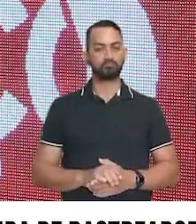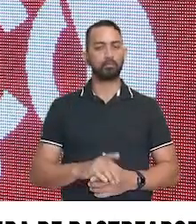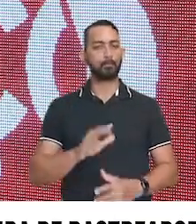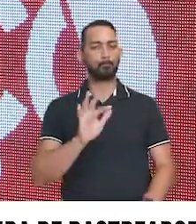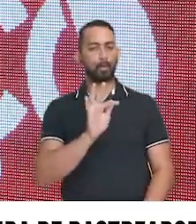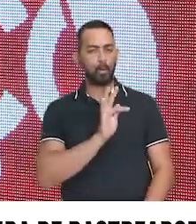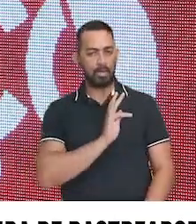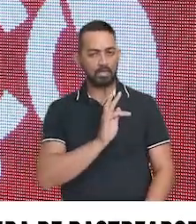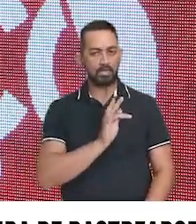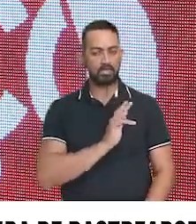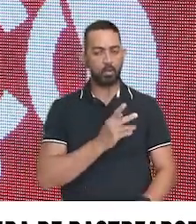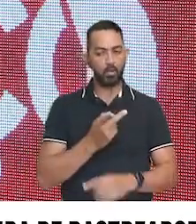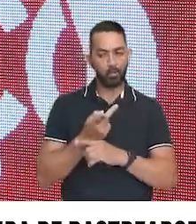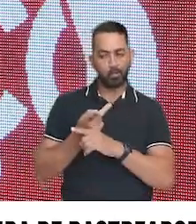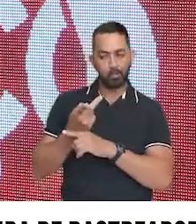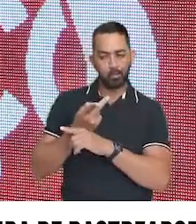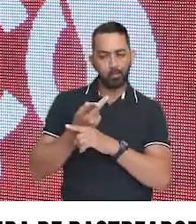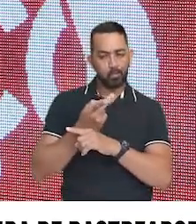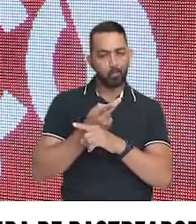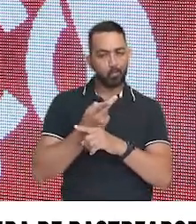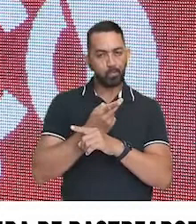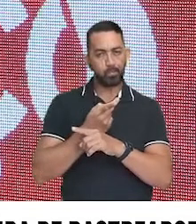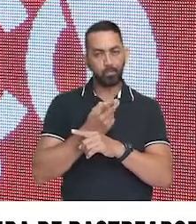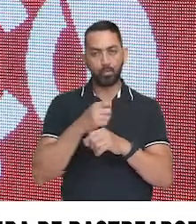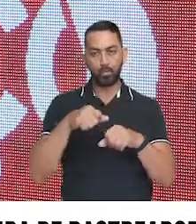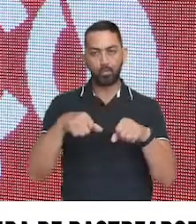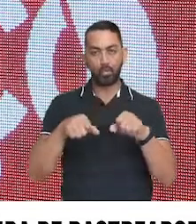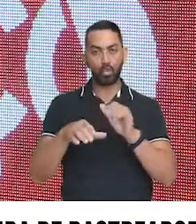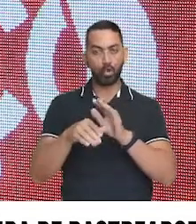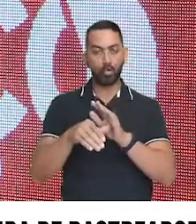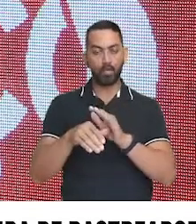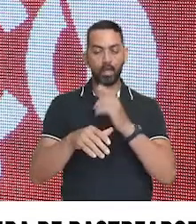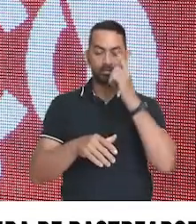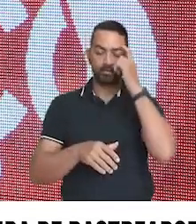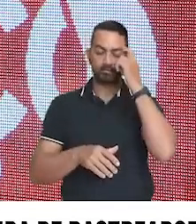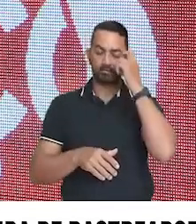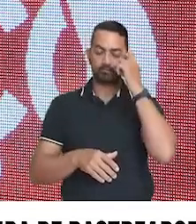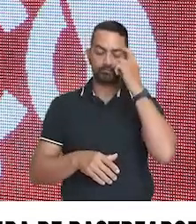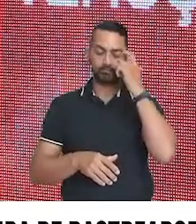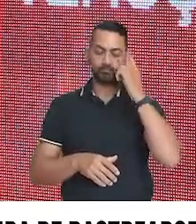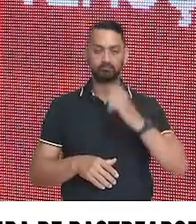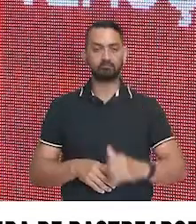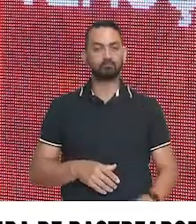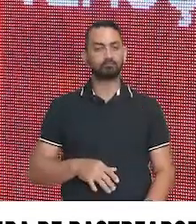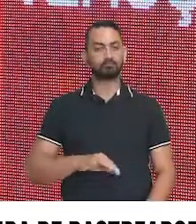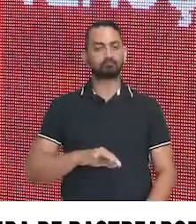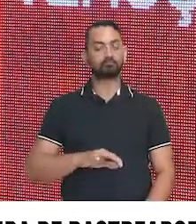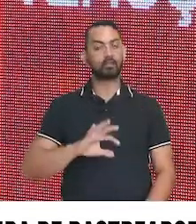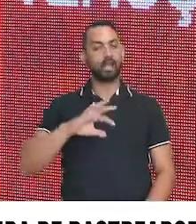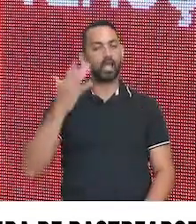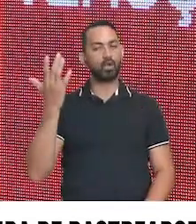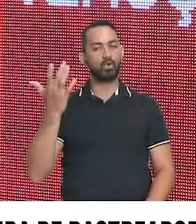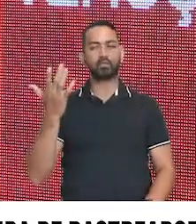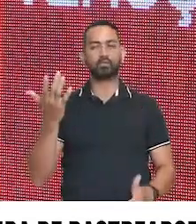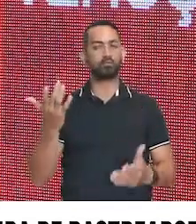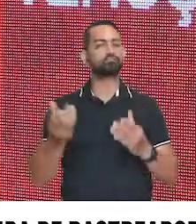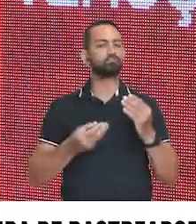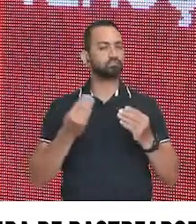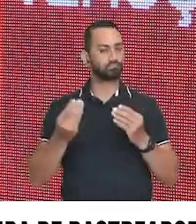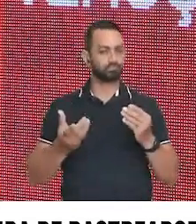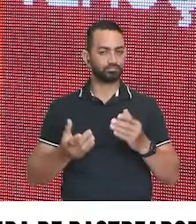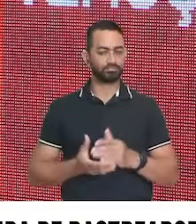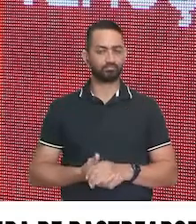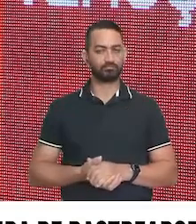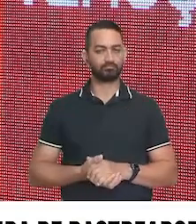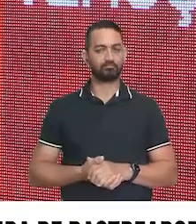grande número de policiais procurando uma moto furtada e aí Valéria é esse caso não é tão simples assim como